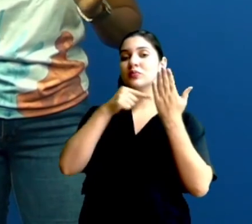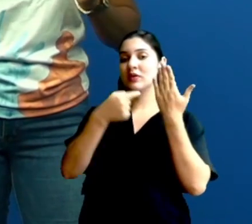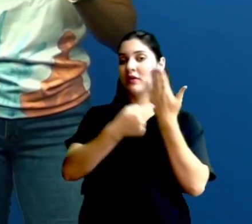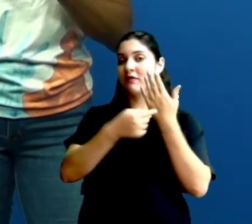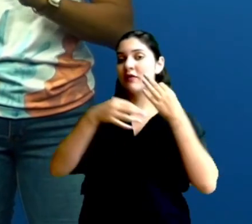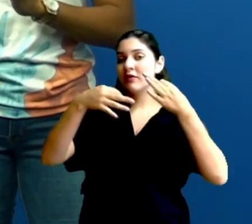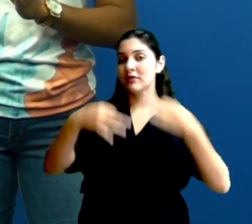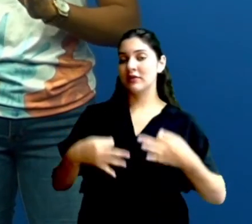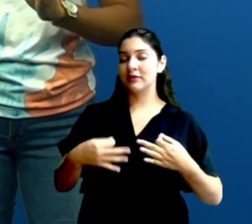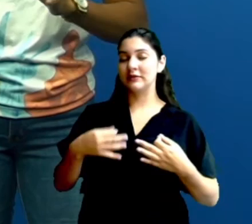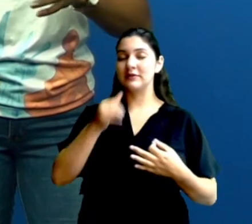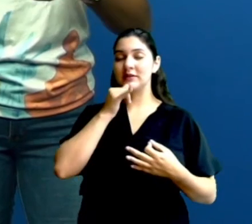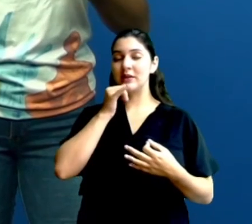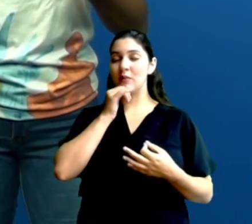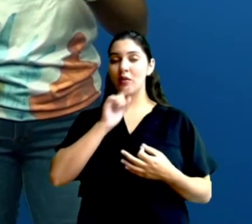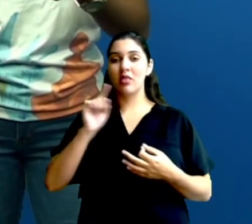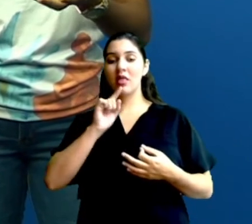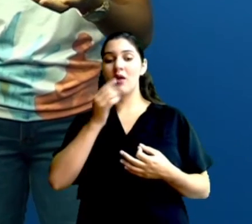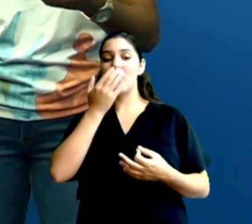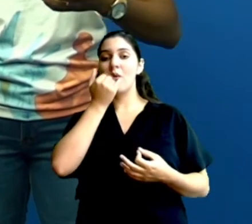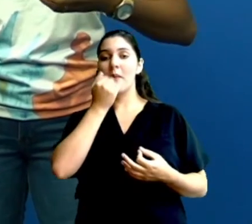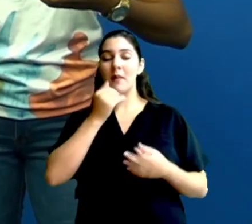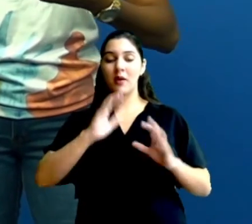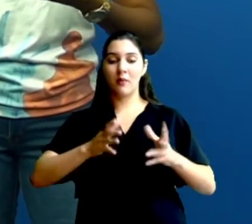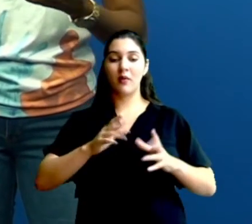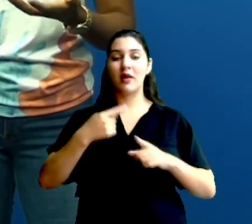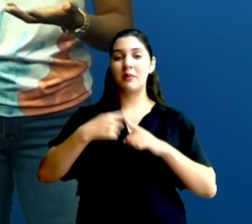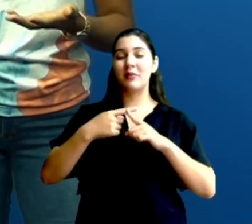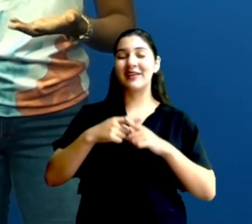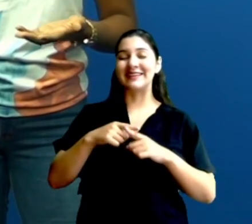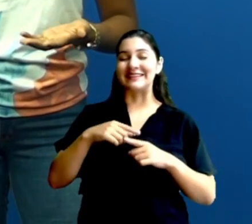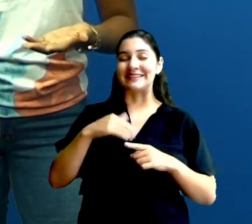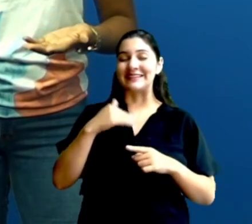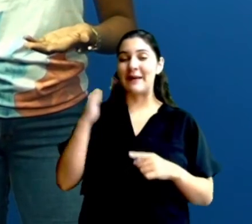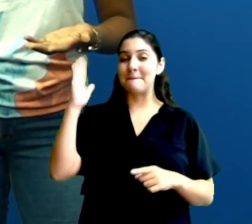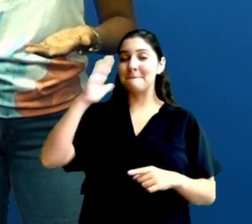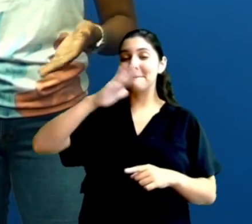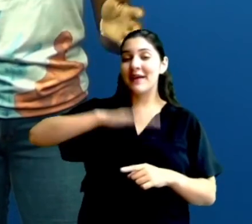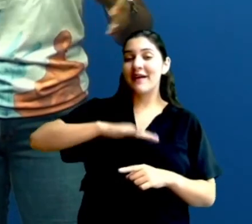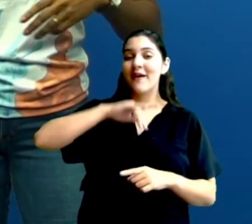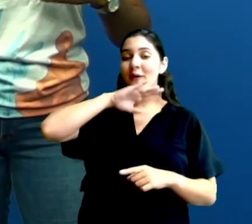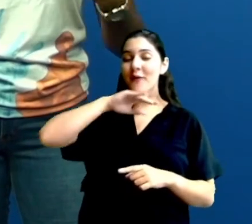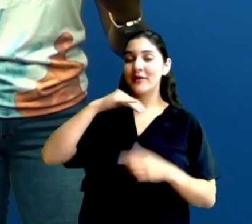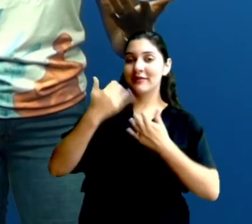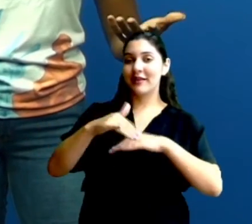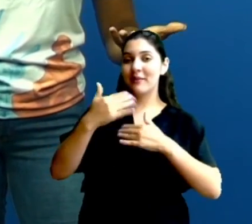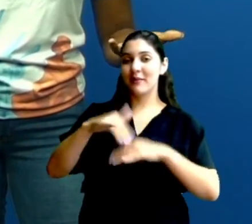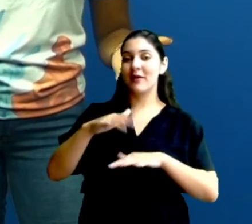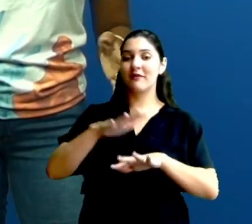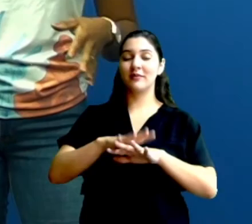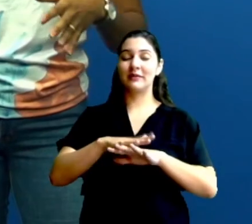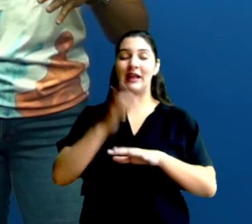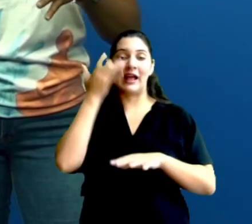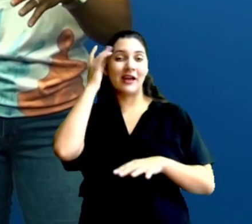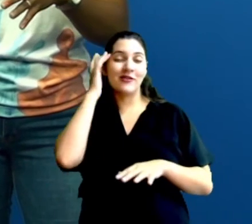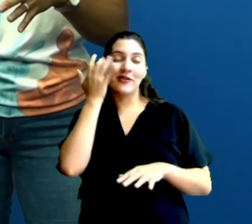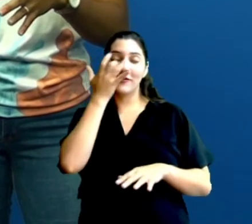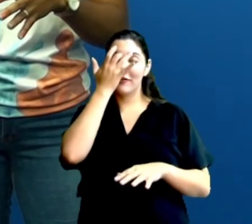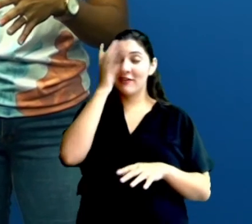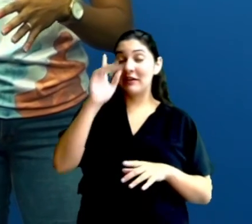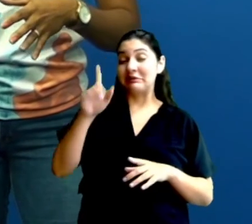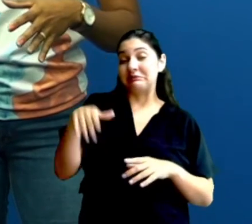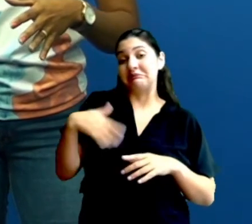é que ele comeu bola, é que ele se deu mal, não foi tão bem na prova de matemática. Ele achou que seria fácil, talvez